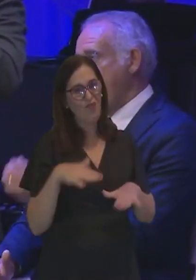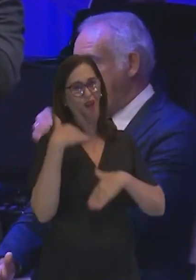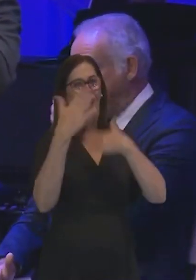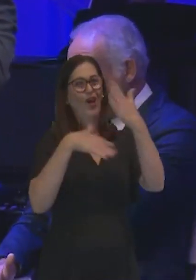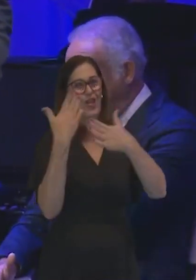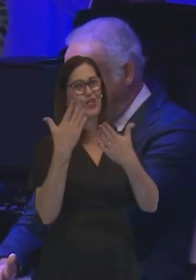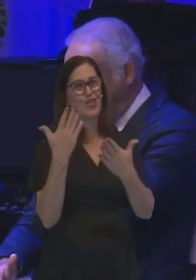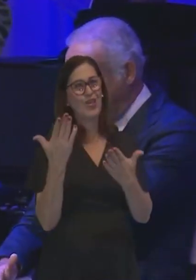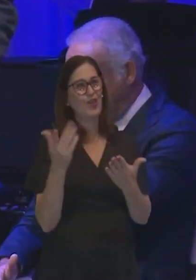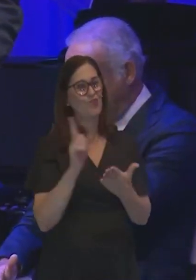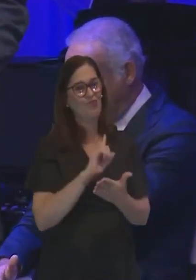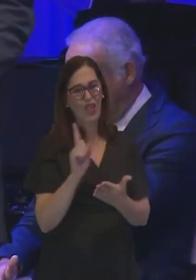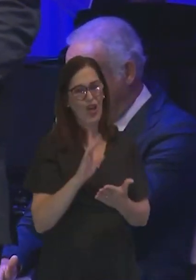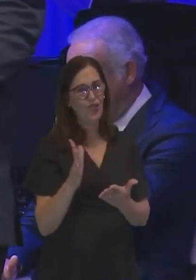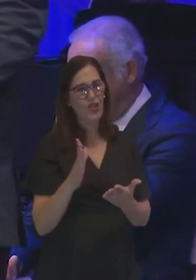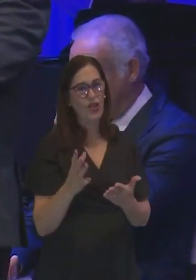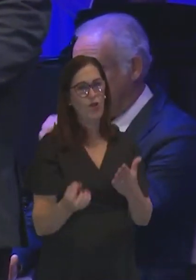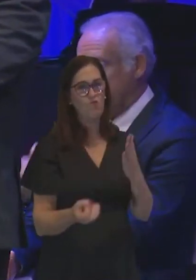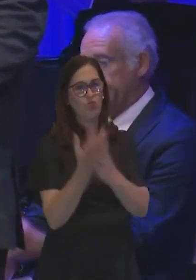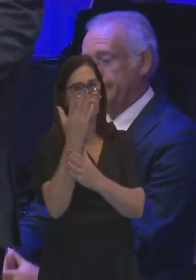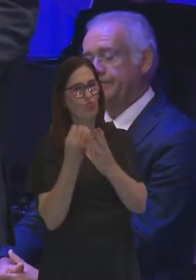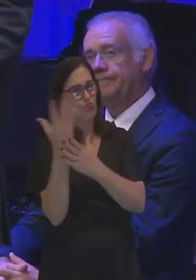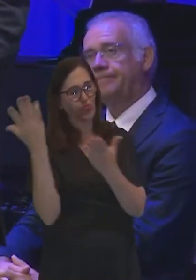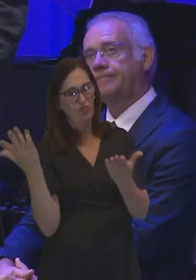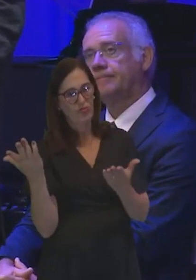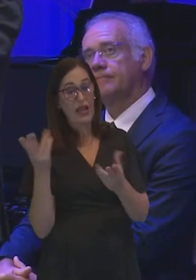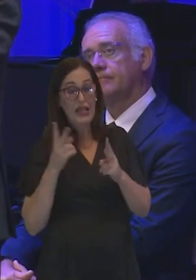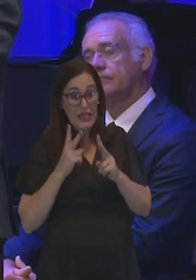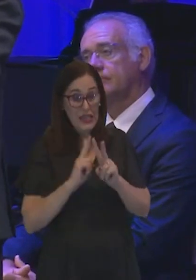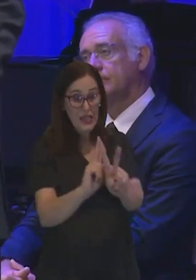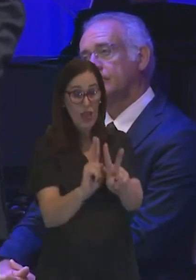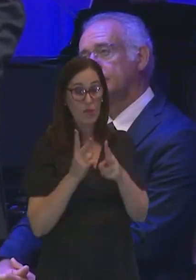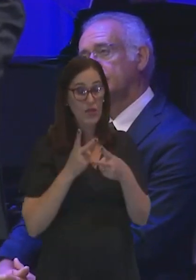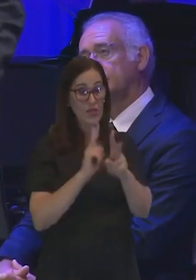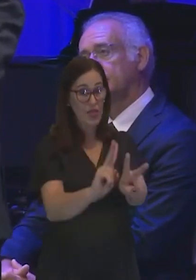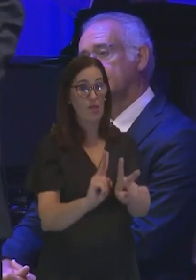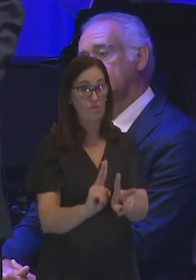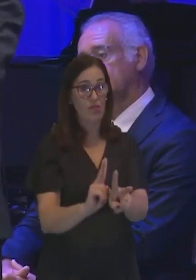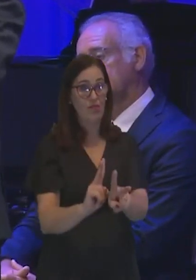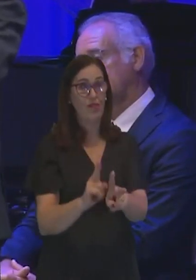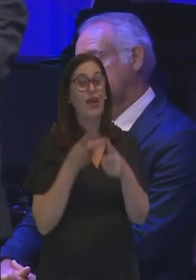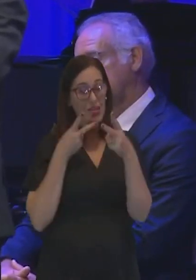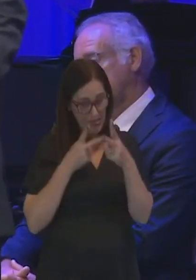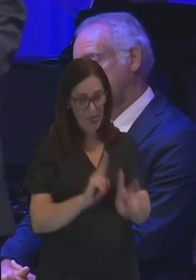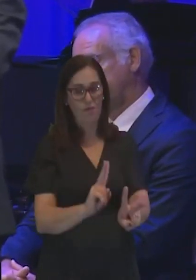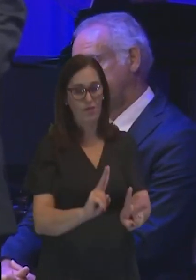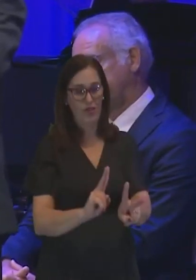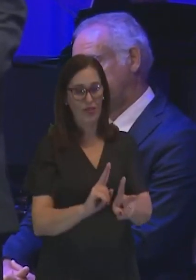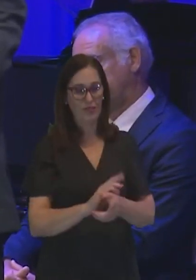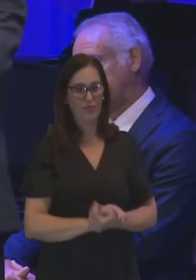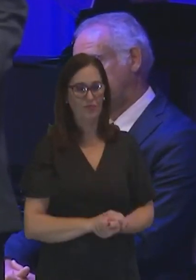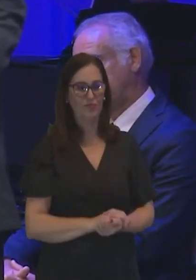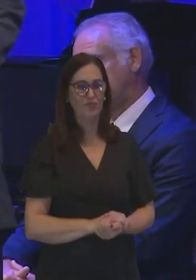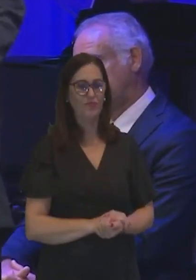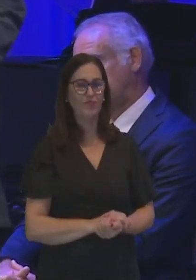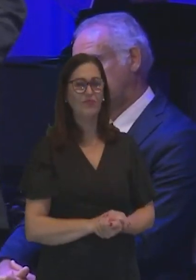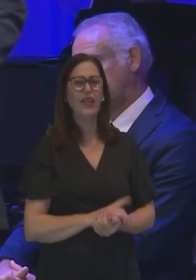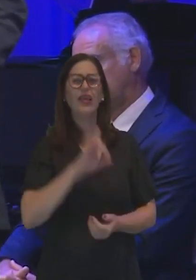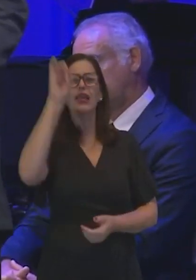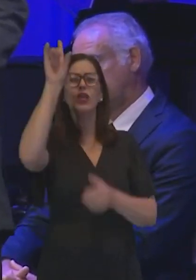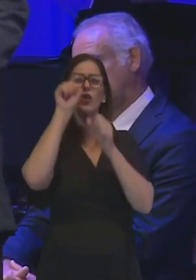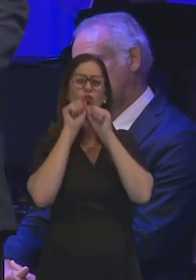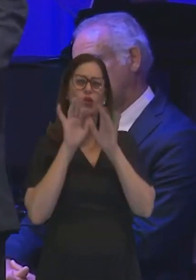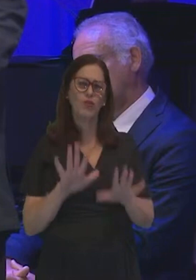crescendo e continuar produzindo sempre, sempre e sempre. Que nos